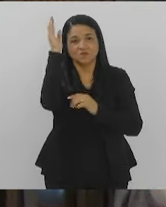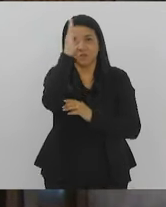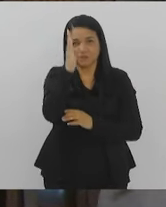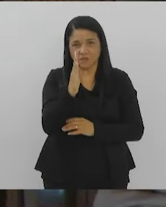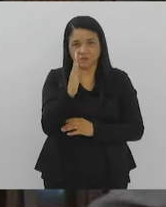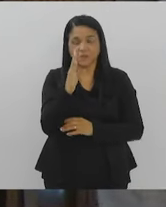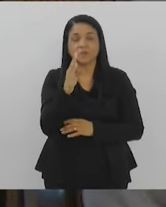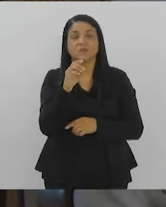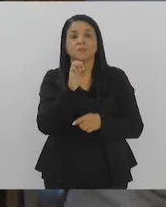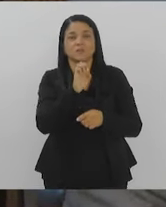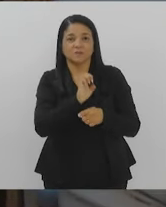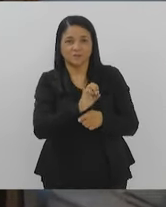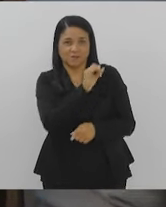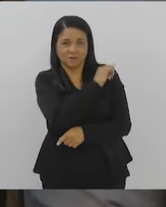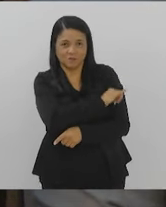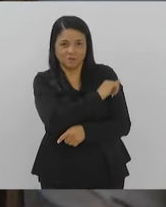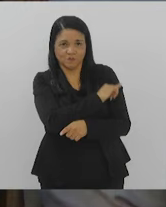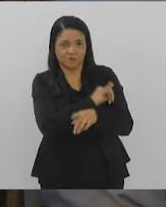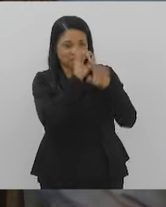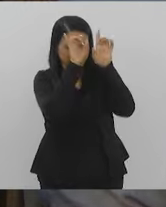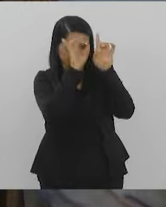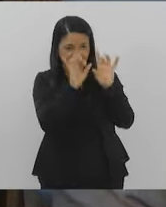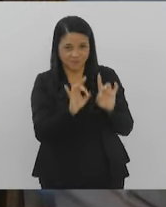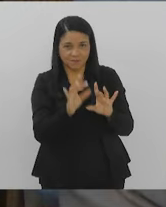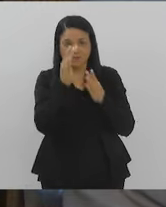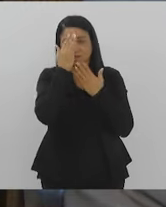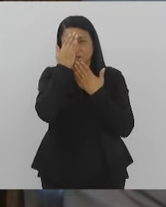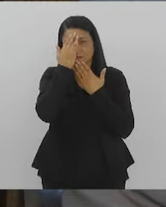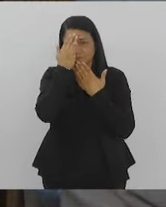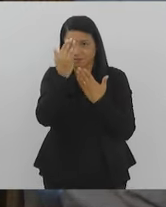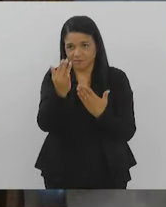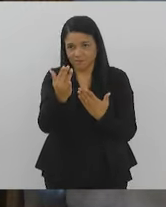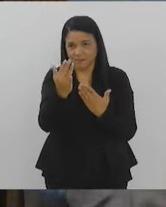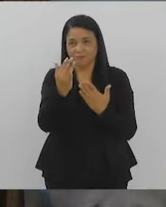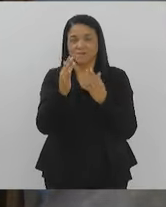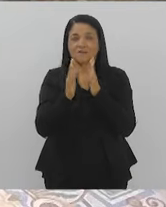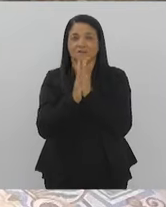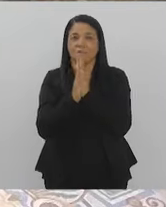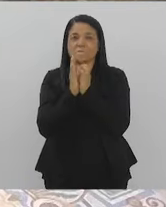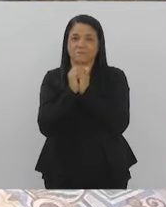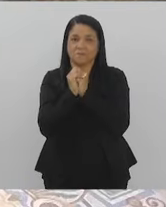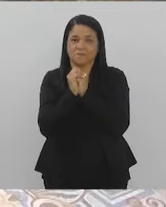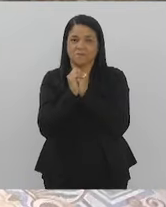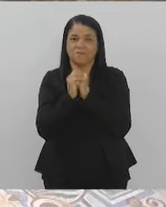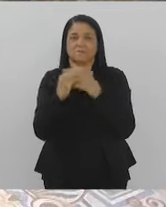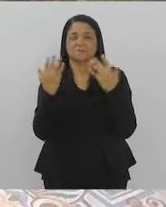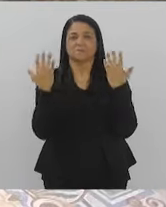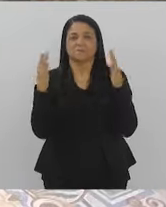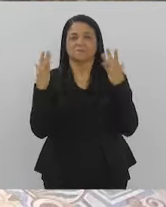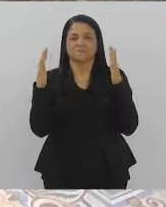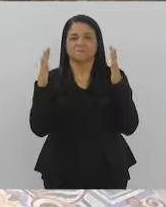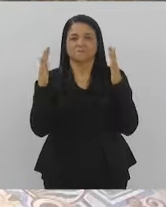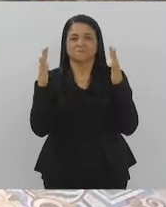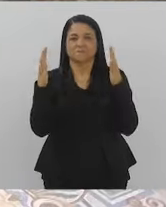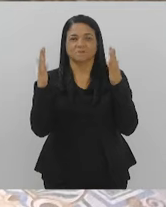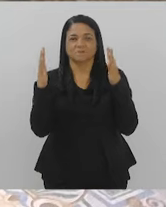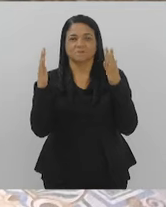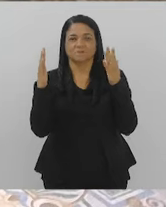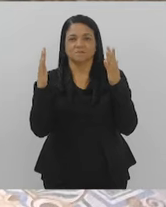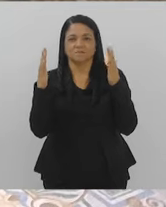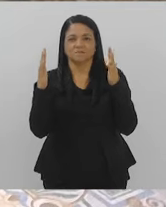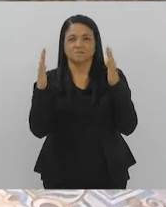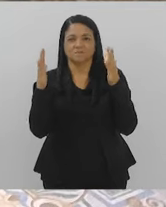Rio de Janeiro em especial. Muito obrigado. Amém. Amém,